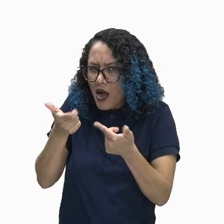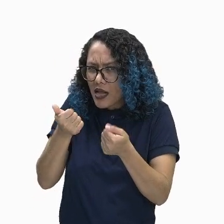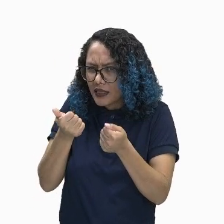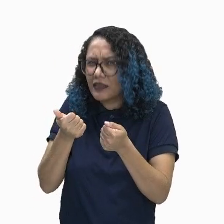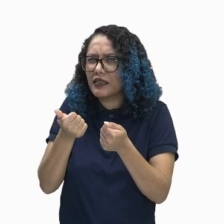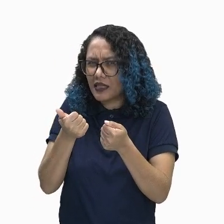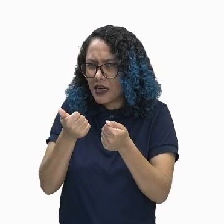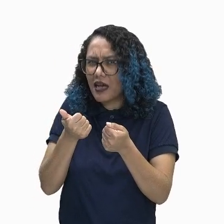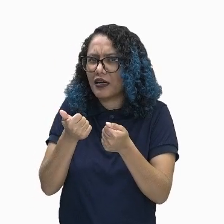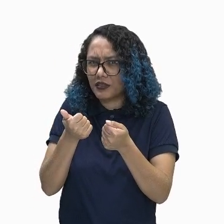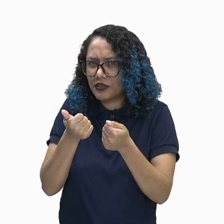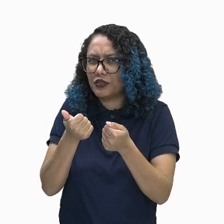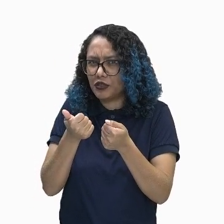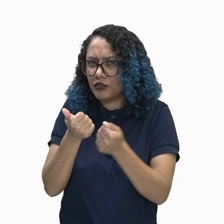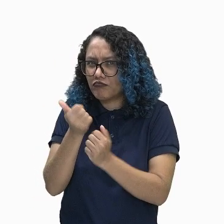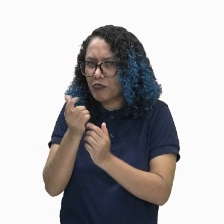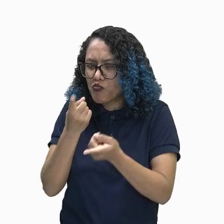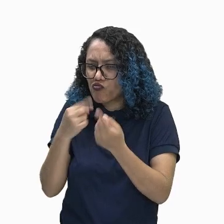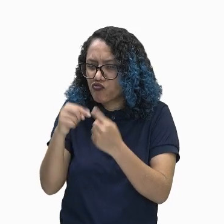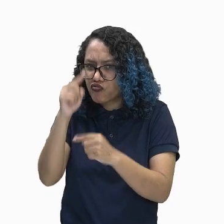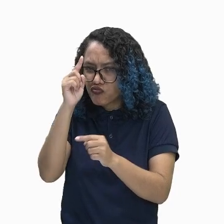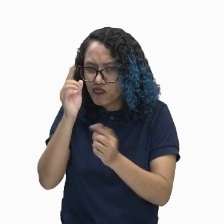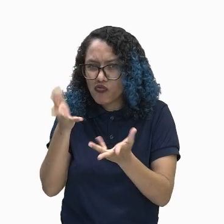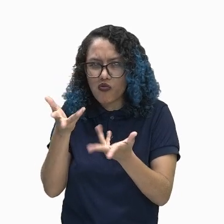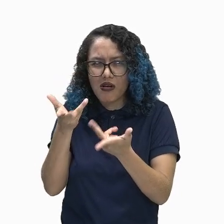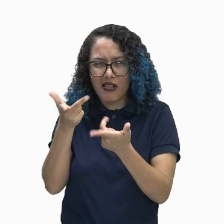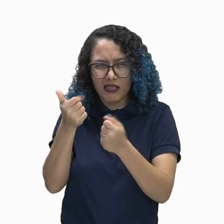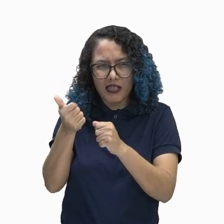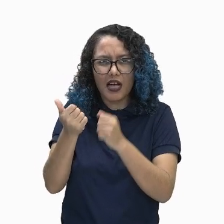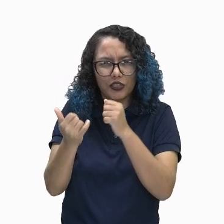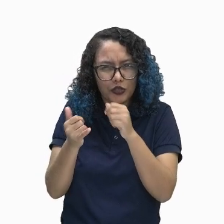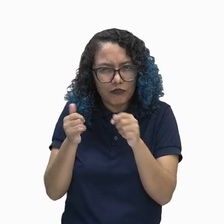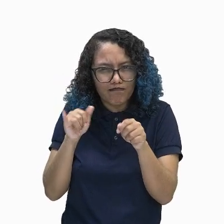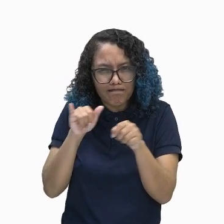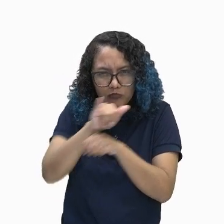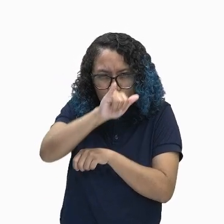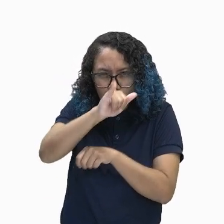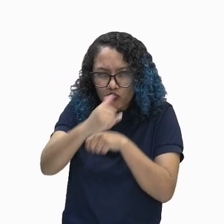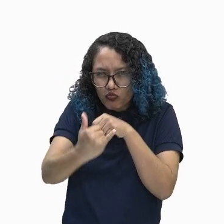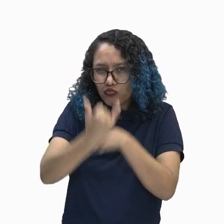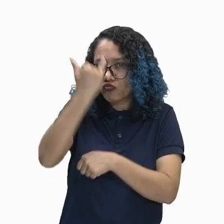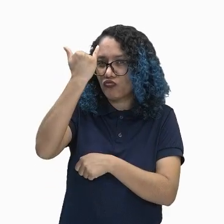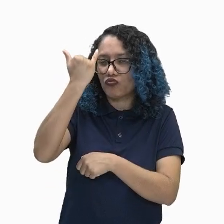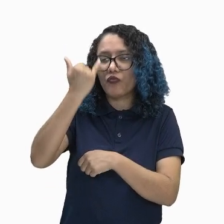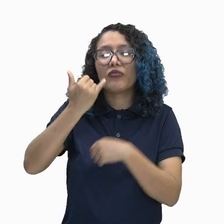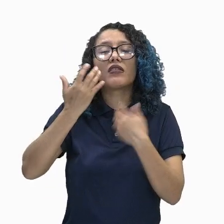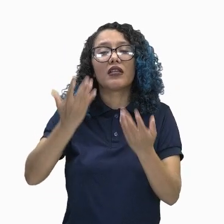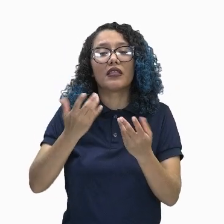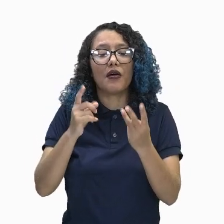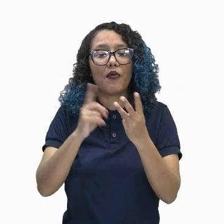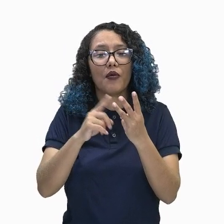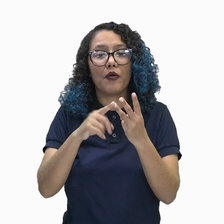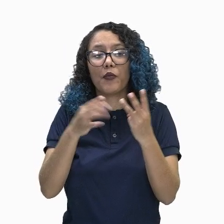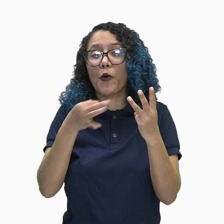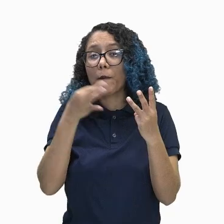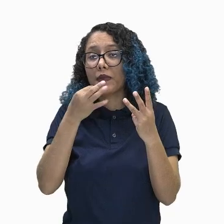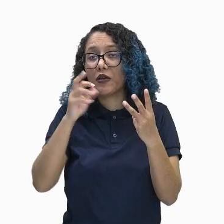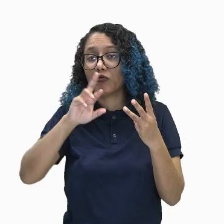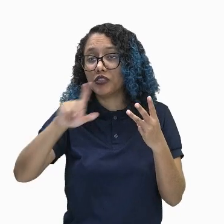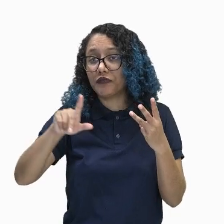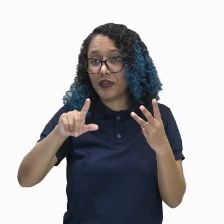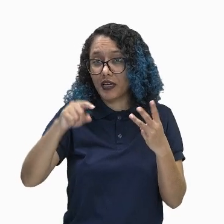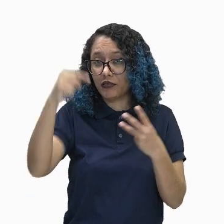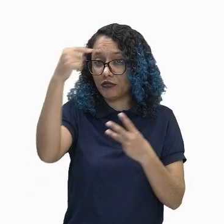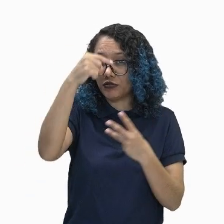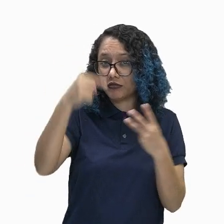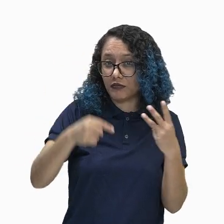eles se especializam nisso. Então, percebo que é algo muito complexo, é uma opinião de outra pessoa, uma opinião diferente das